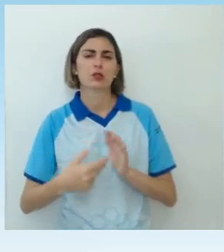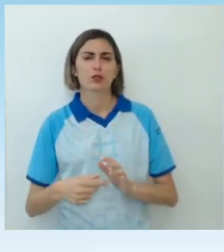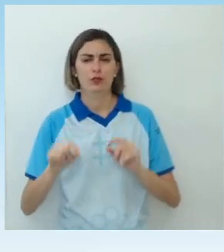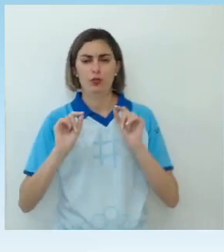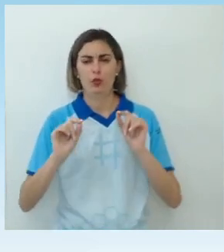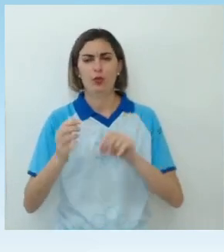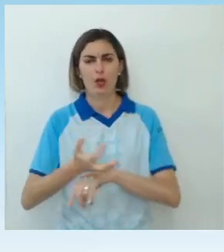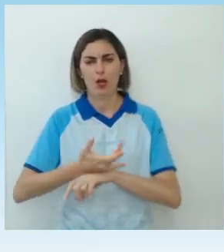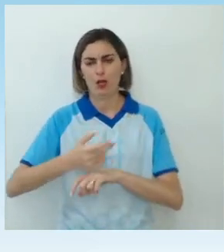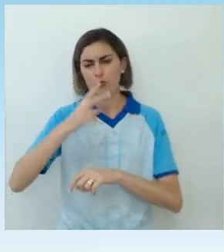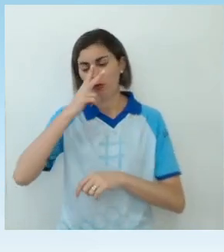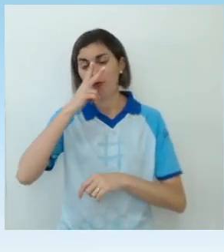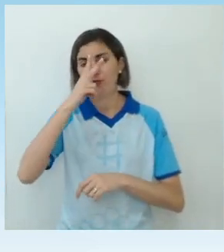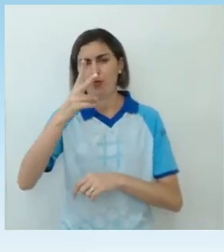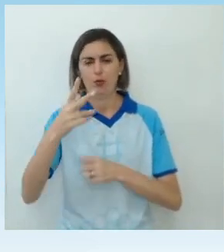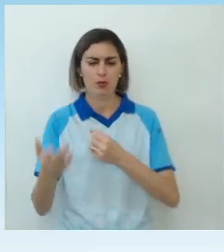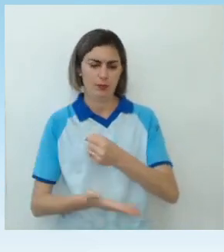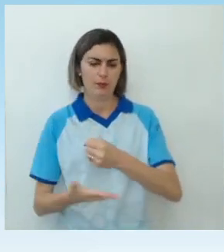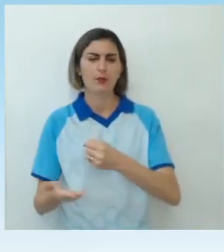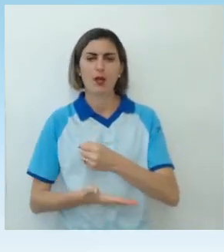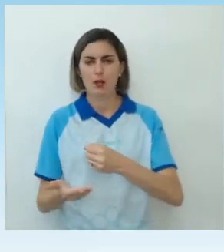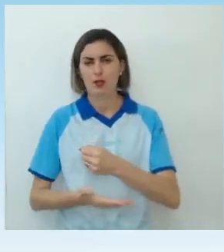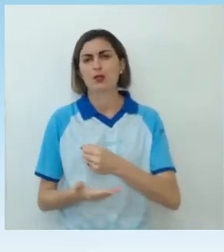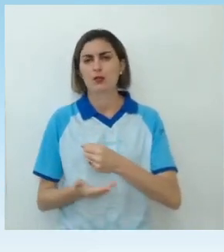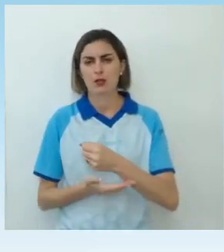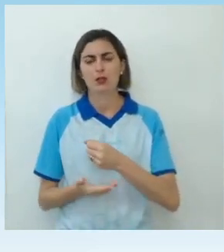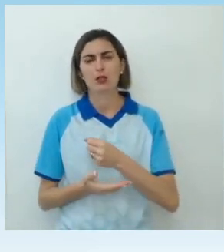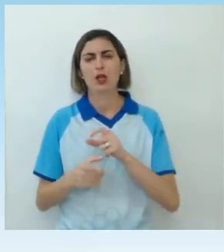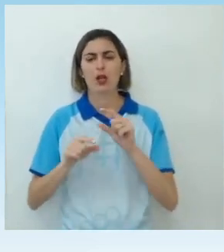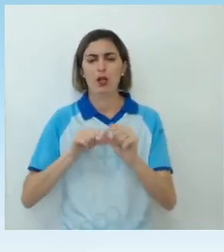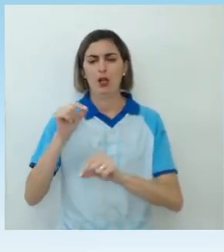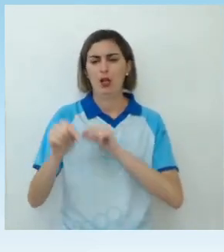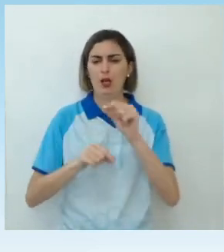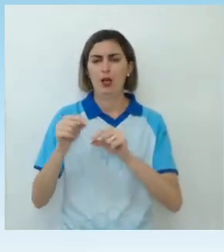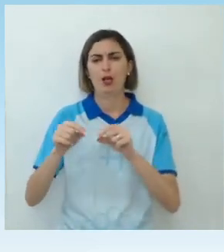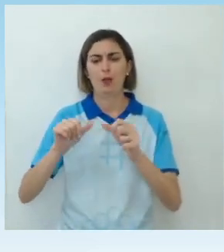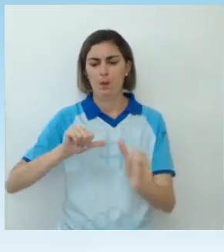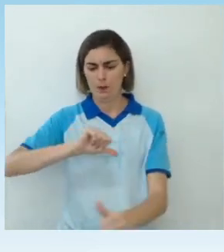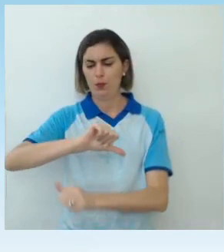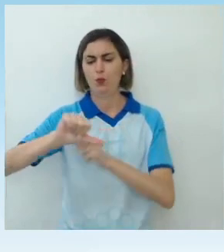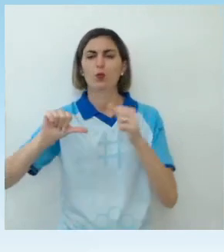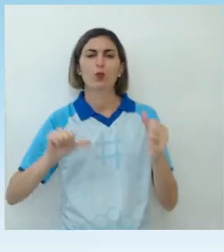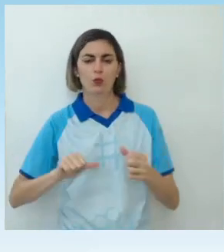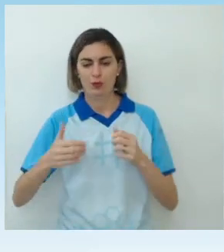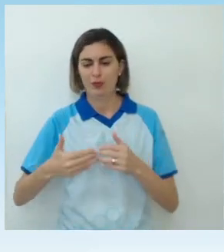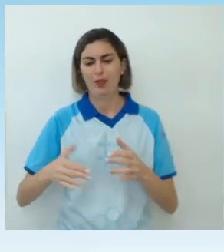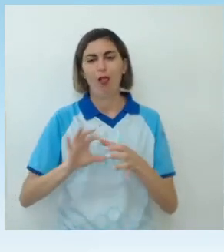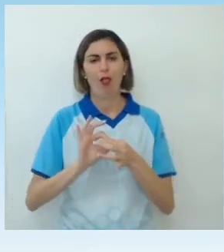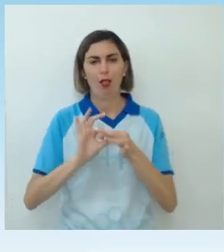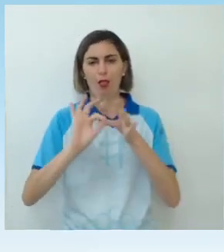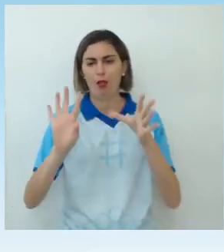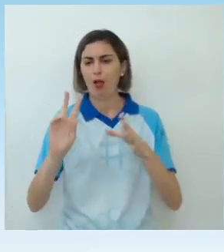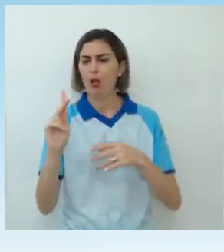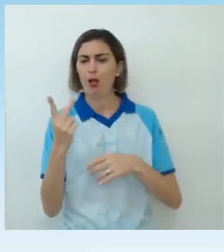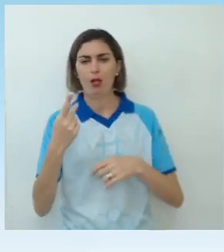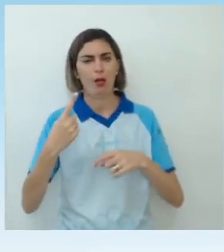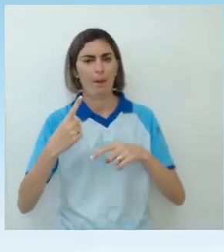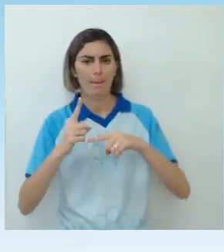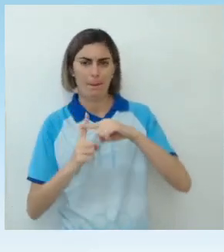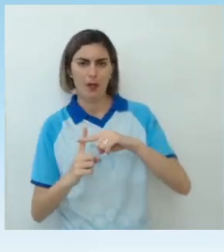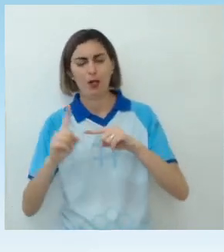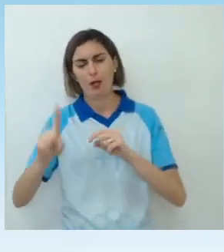ácido é forte, a base conjugada, ou seja, quem ele se transforma após liberar o H+, é uma base